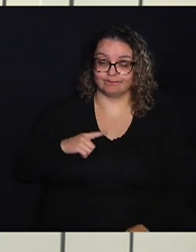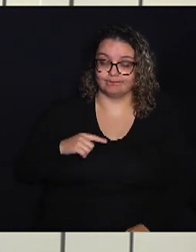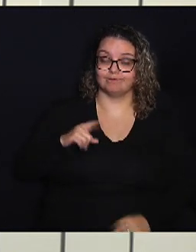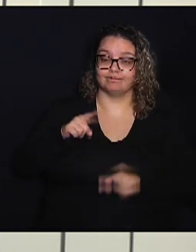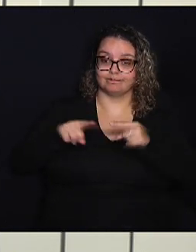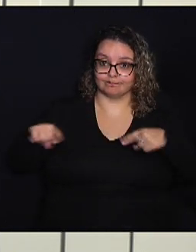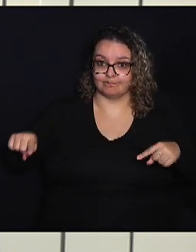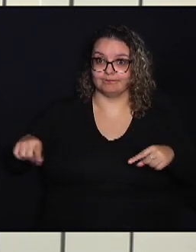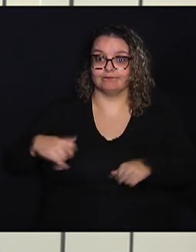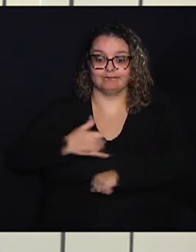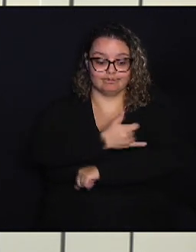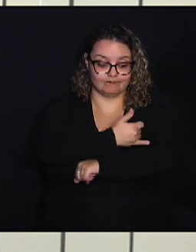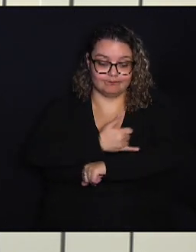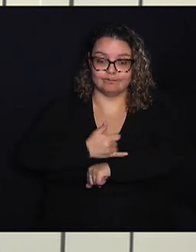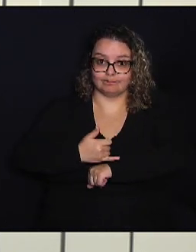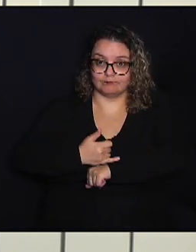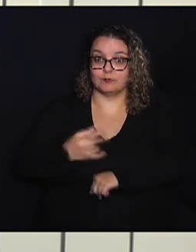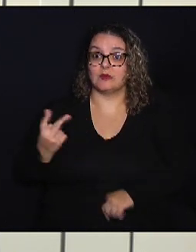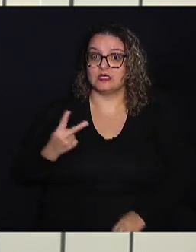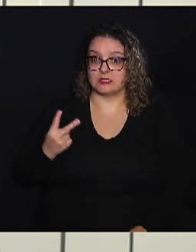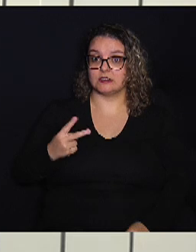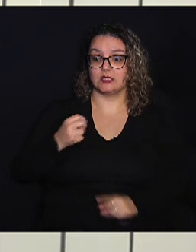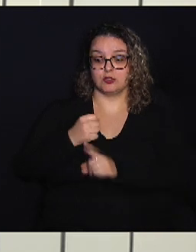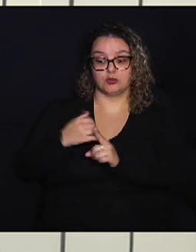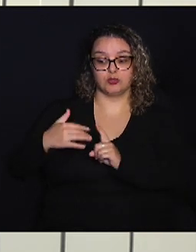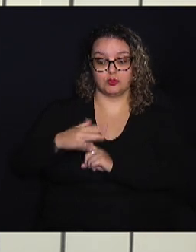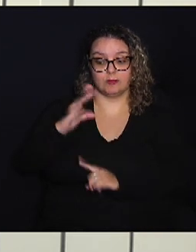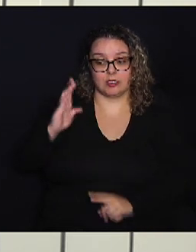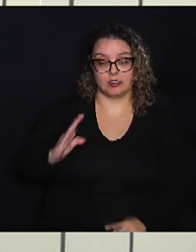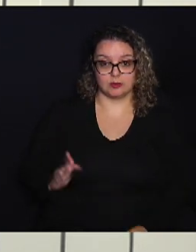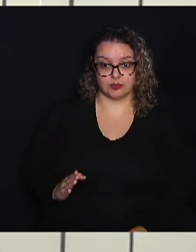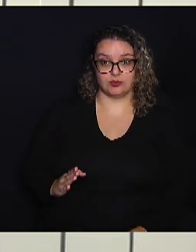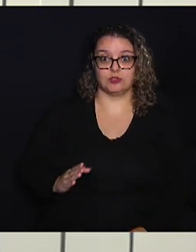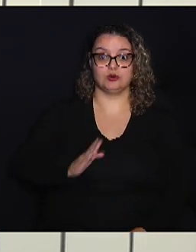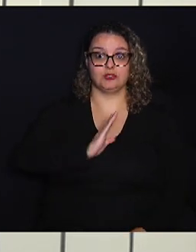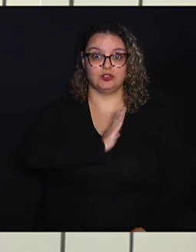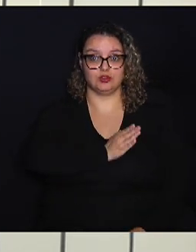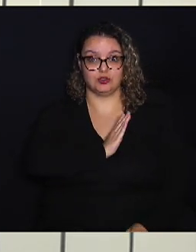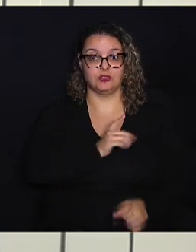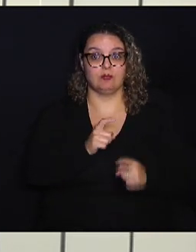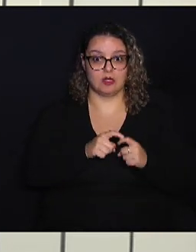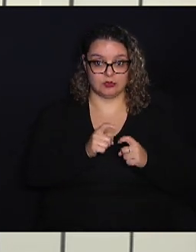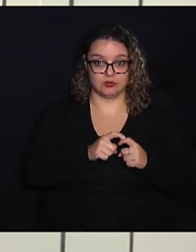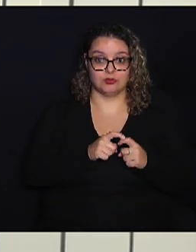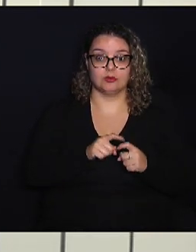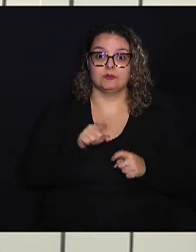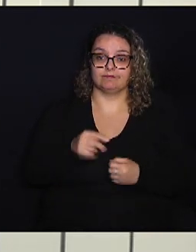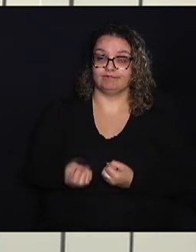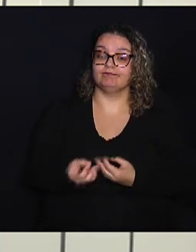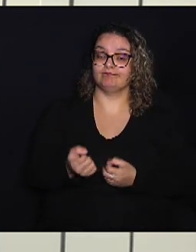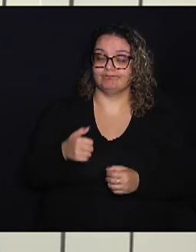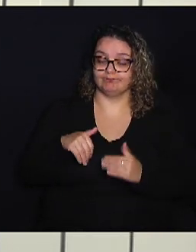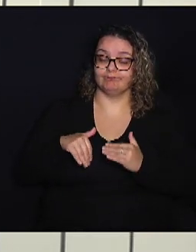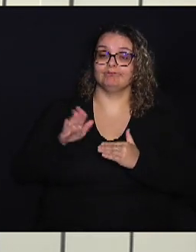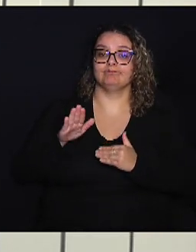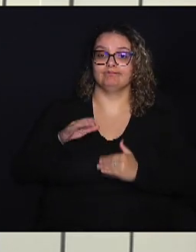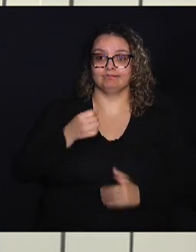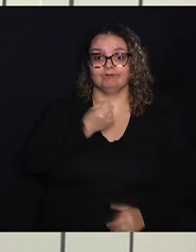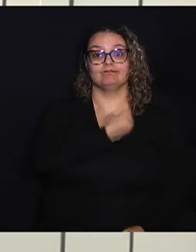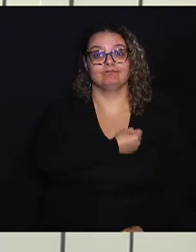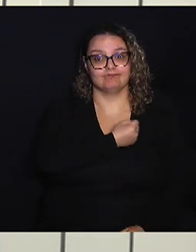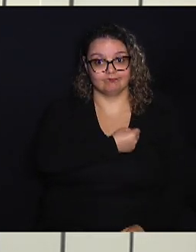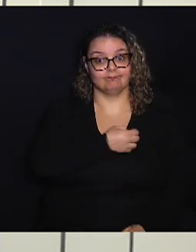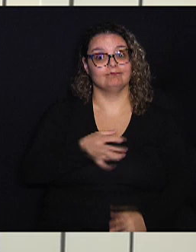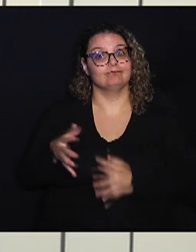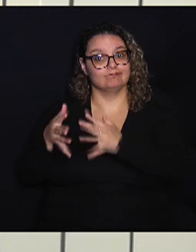alterado de colesterol. E segundo a Sociedade Brasileira de Cardiologia, esse dado já ultrapassa os números dos